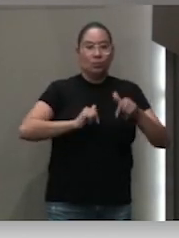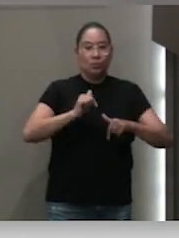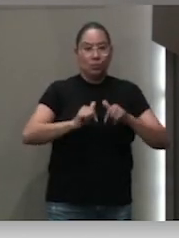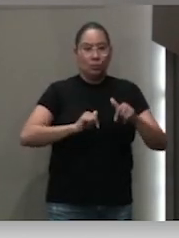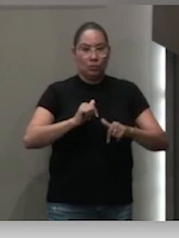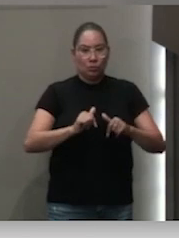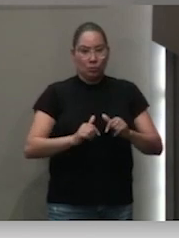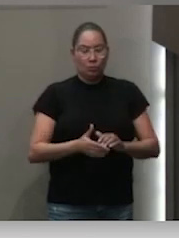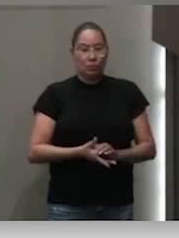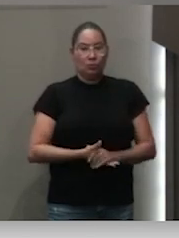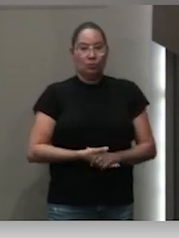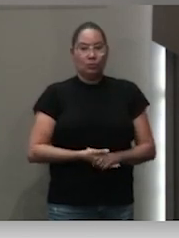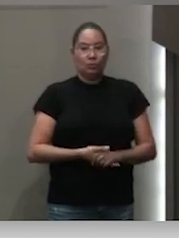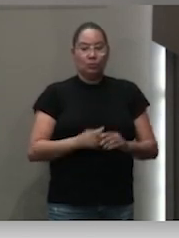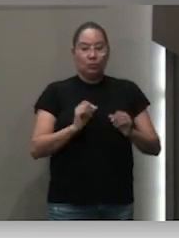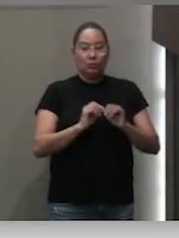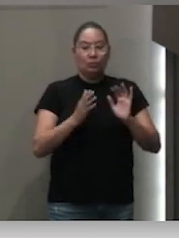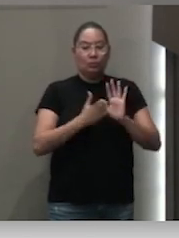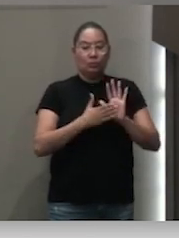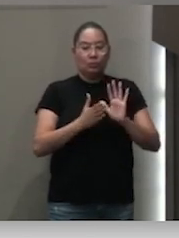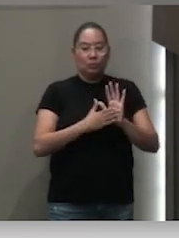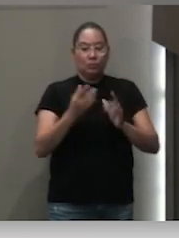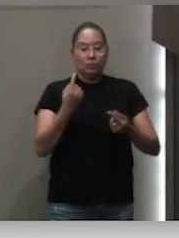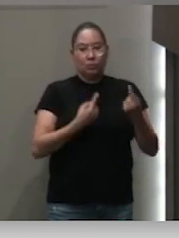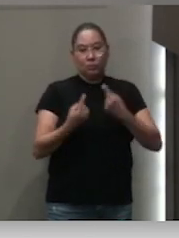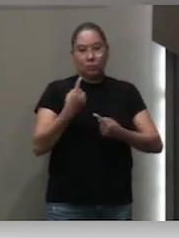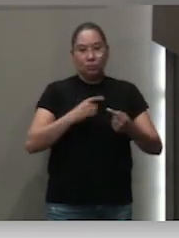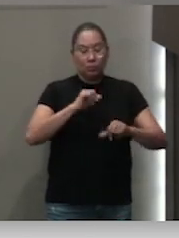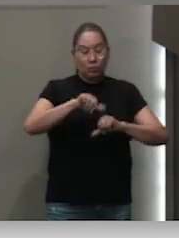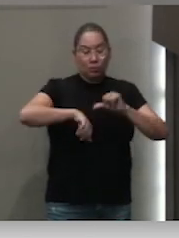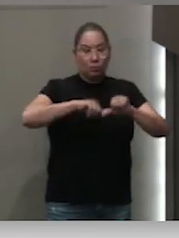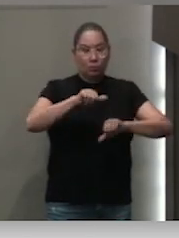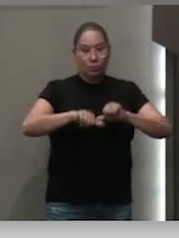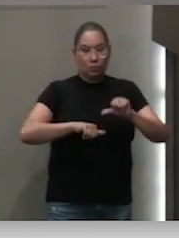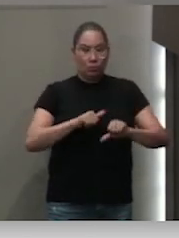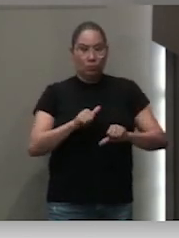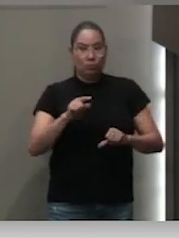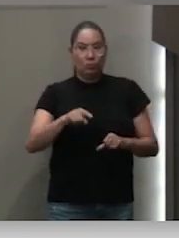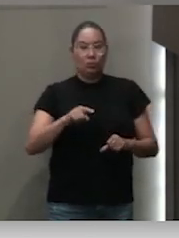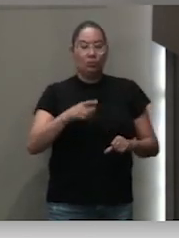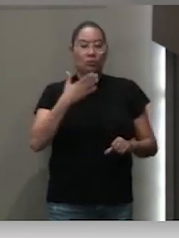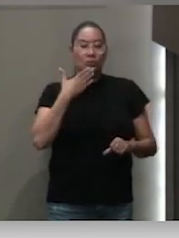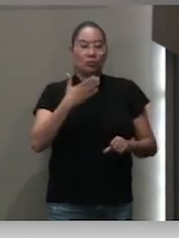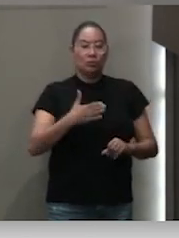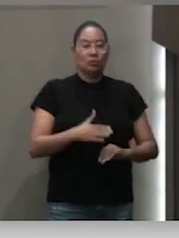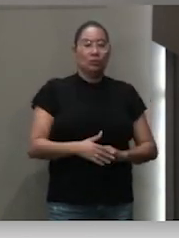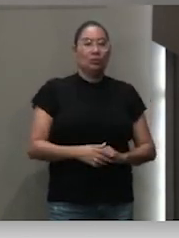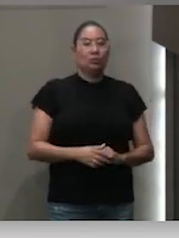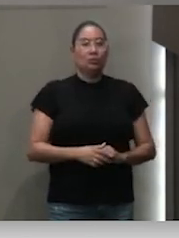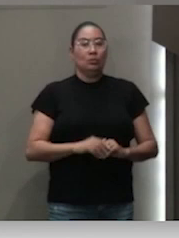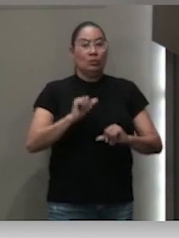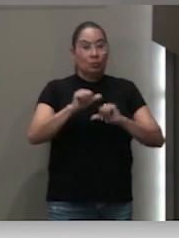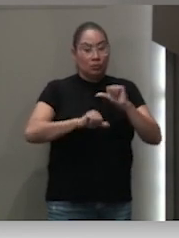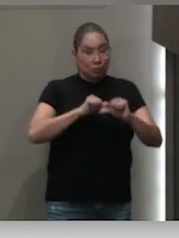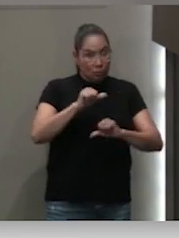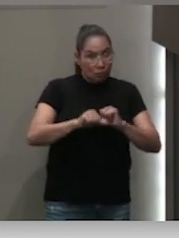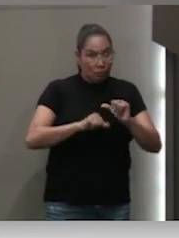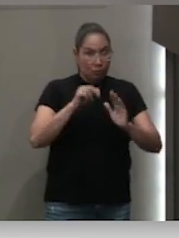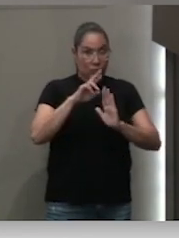trabalho e propusemos algumas mudanças nessa licitação uma que mudasse